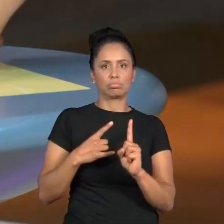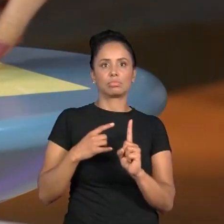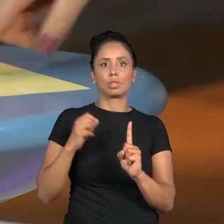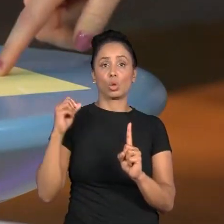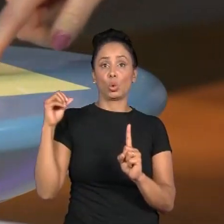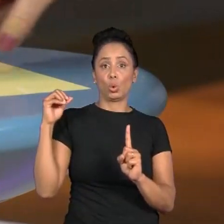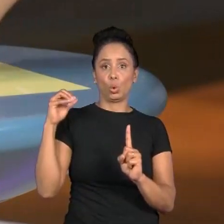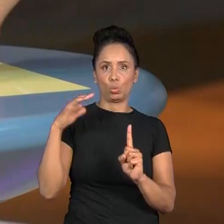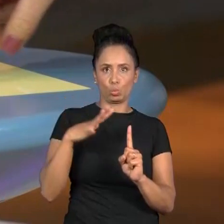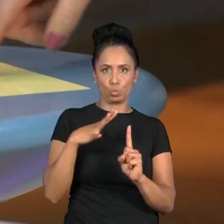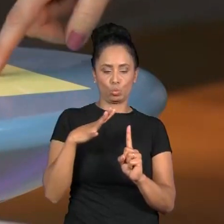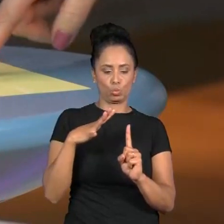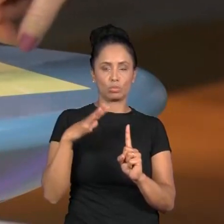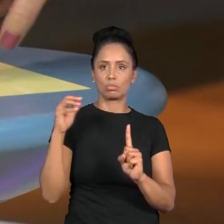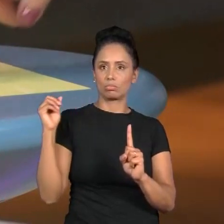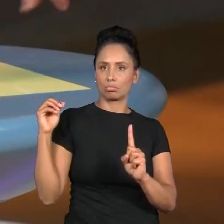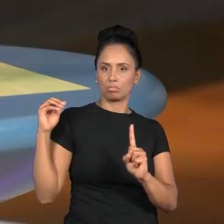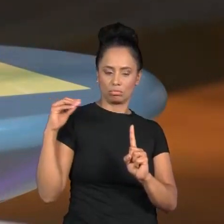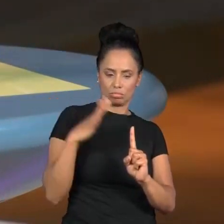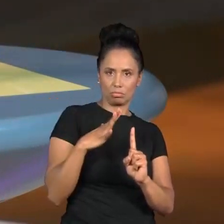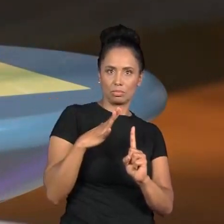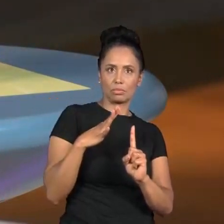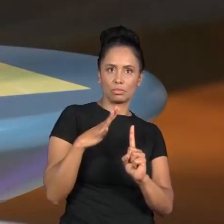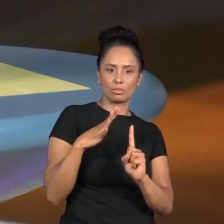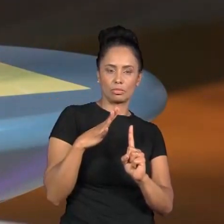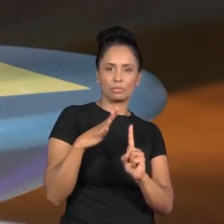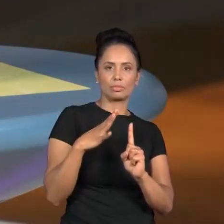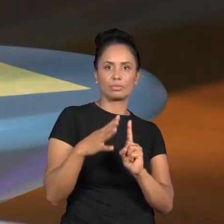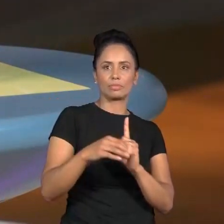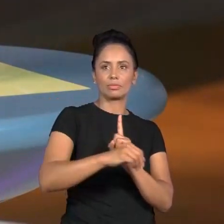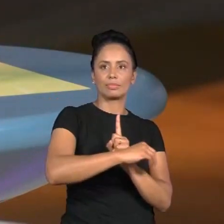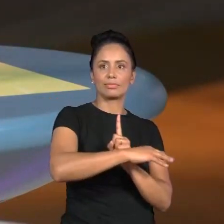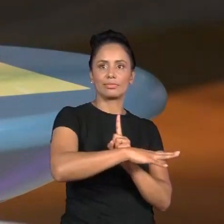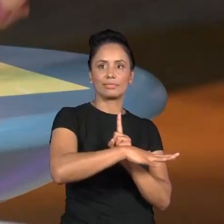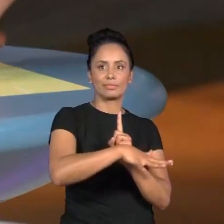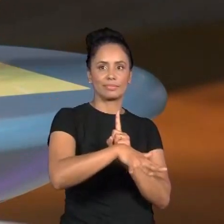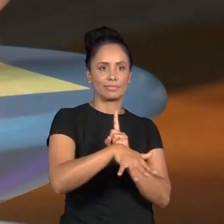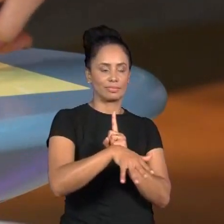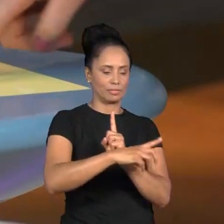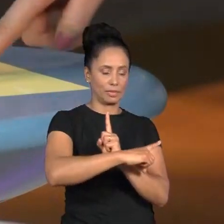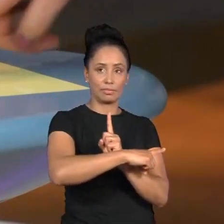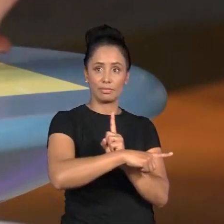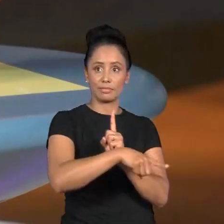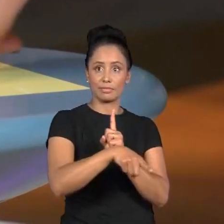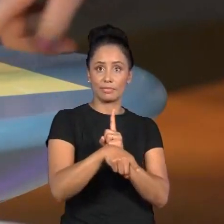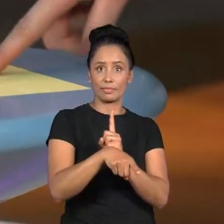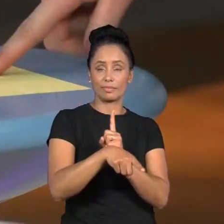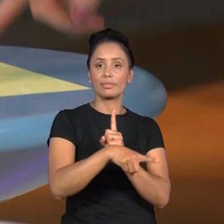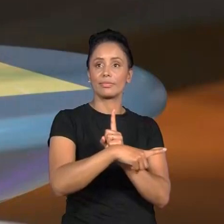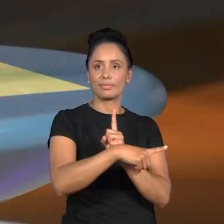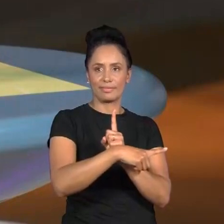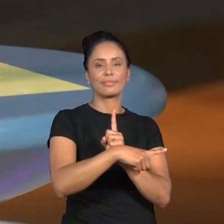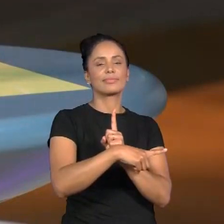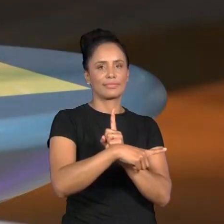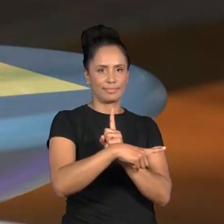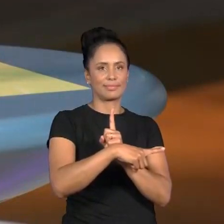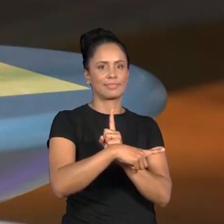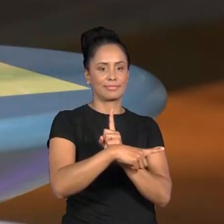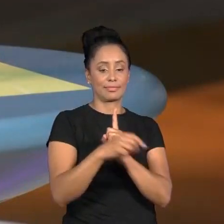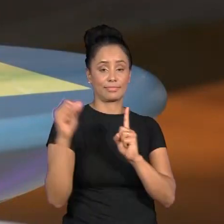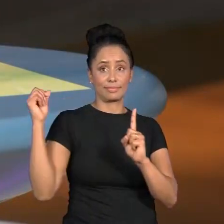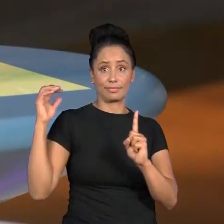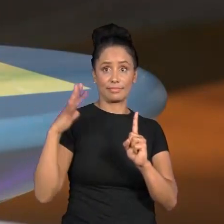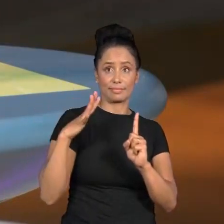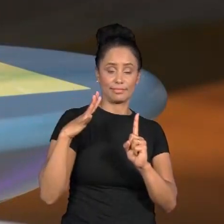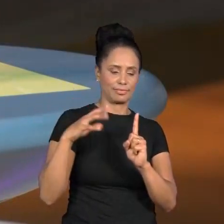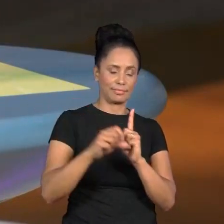luz está de frente. Isso, tá aqui vindo desse lado. Da então, lateral. A sombra vem para o lado oposto, certo?